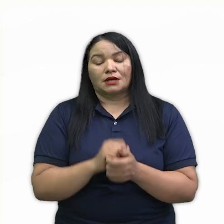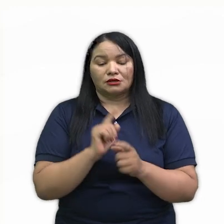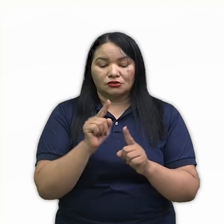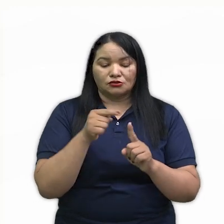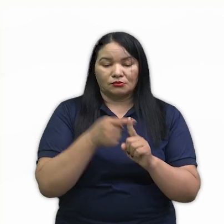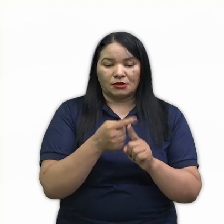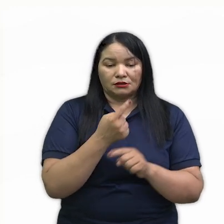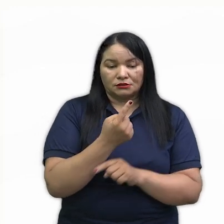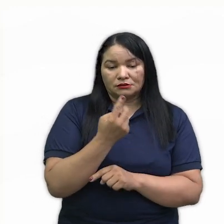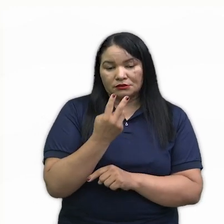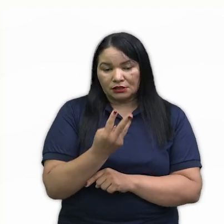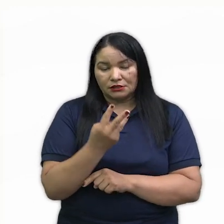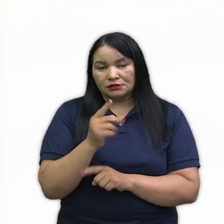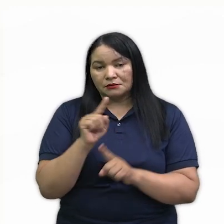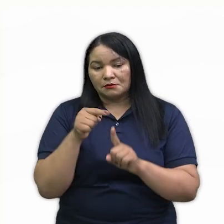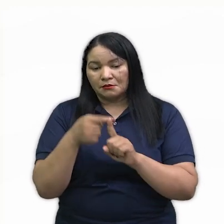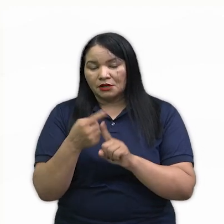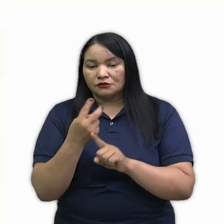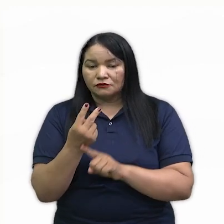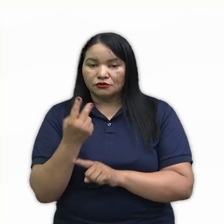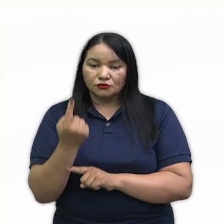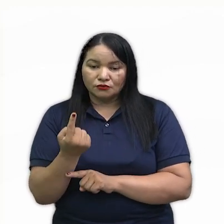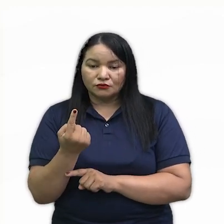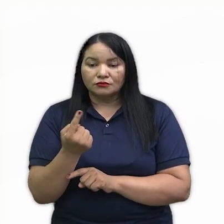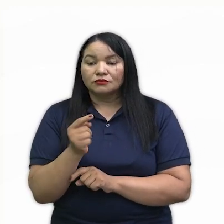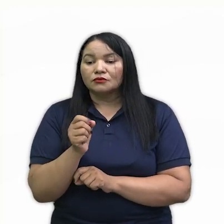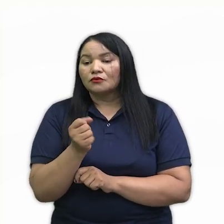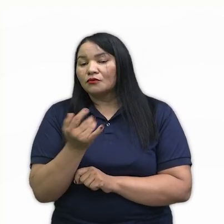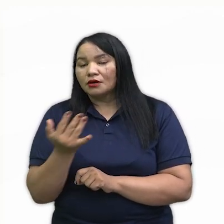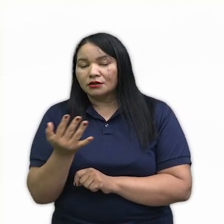somar 13 mais 21, que daria